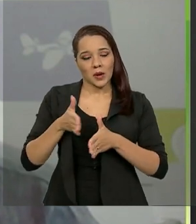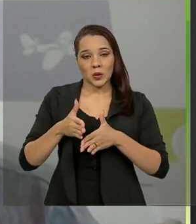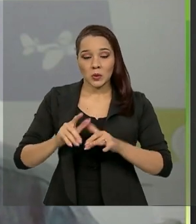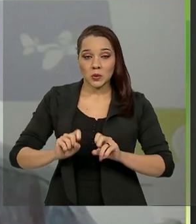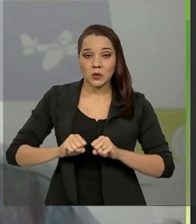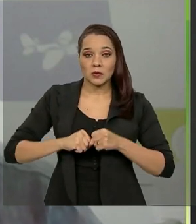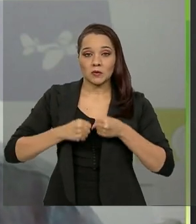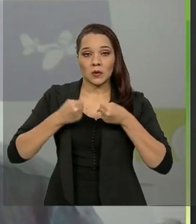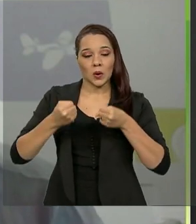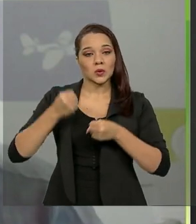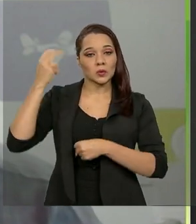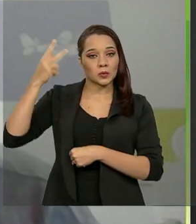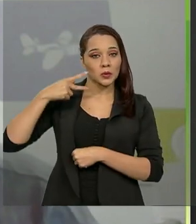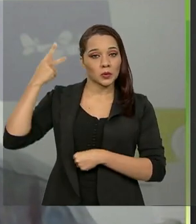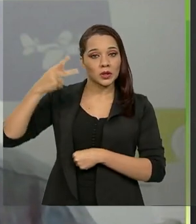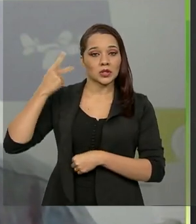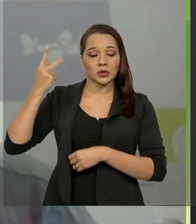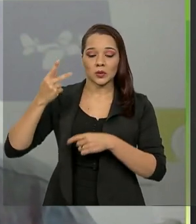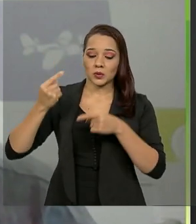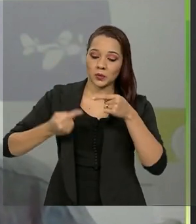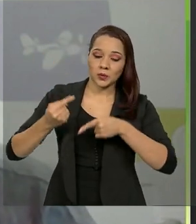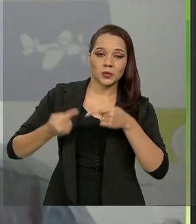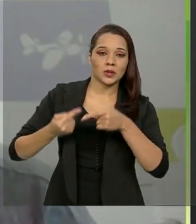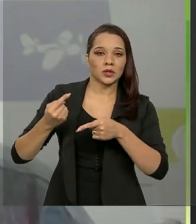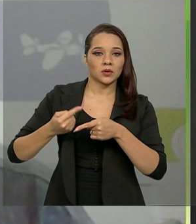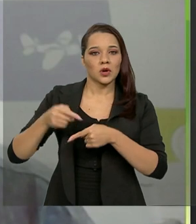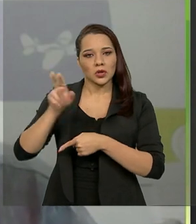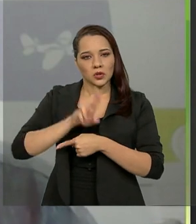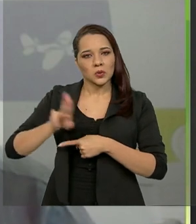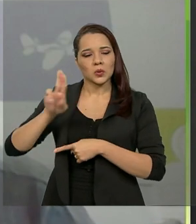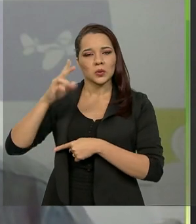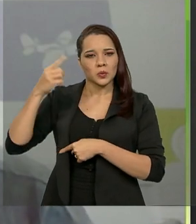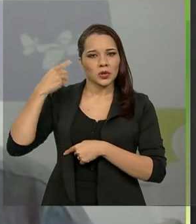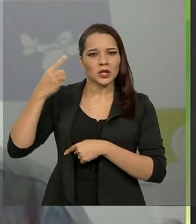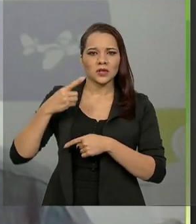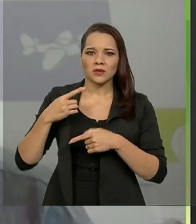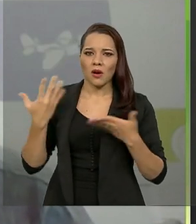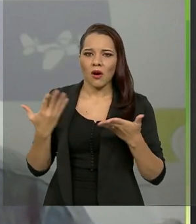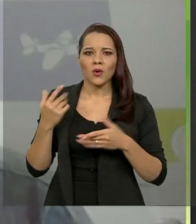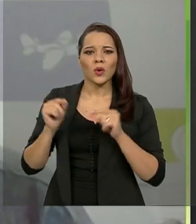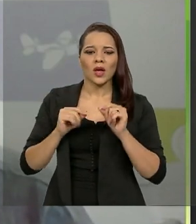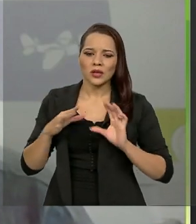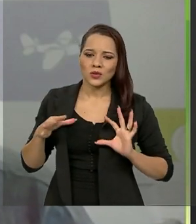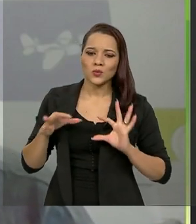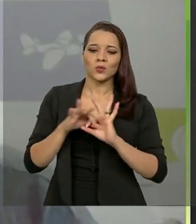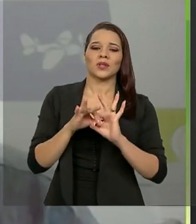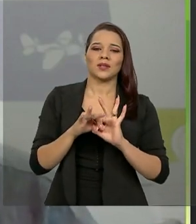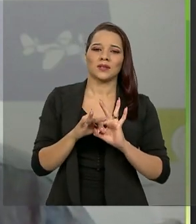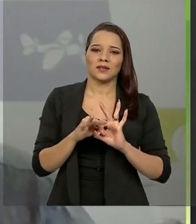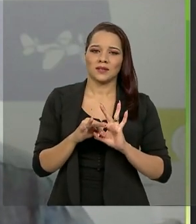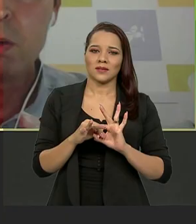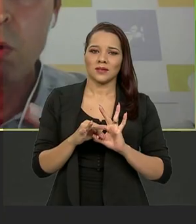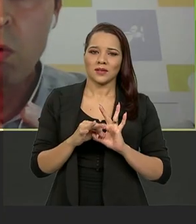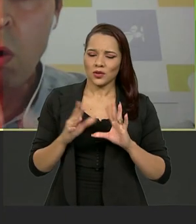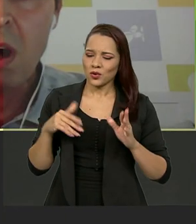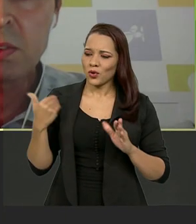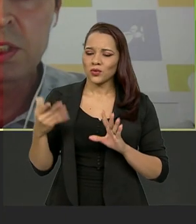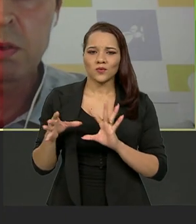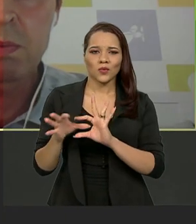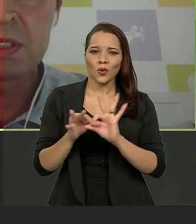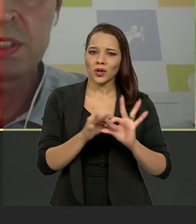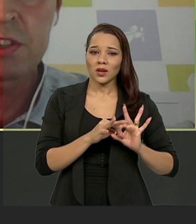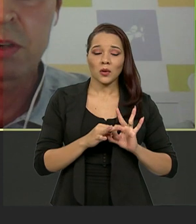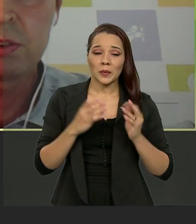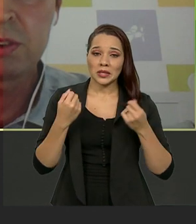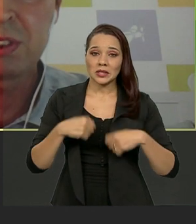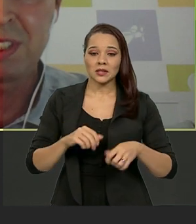esforço político, de ônus político, de custo político, de se unir, de se unir. Agora, eu concordo aqui